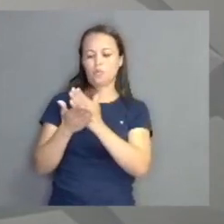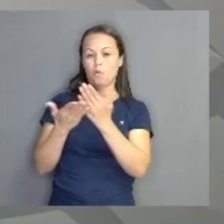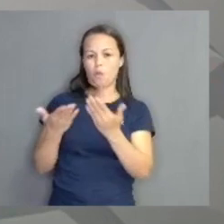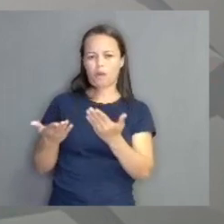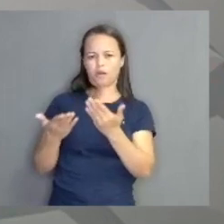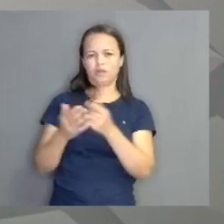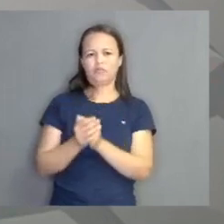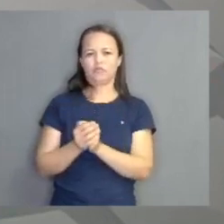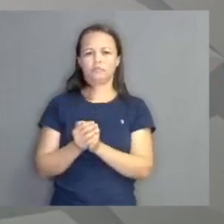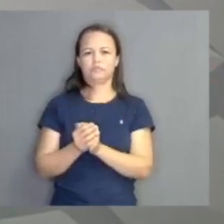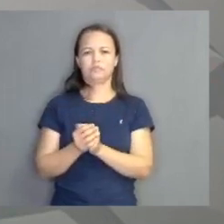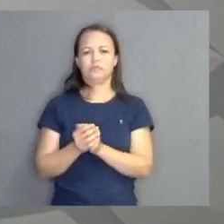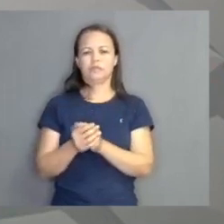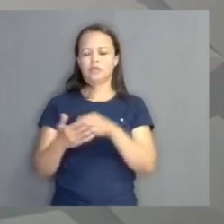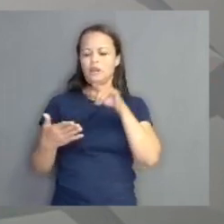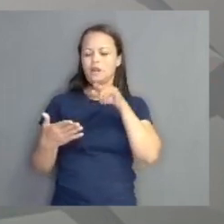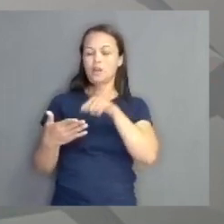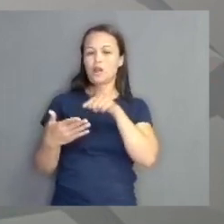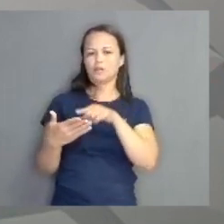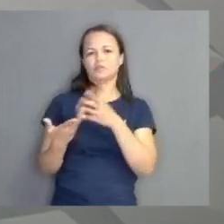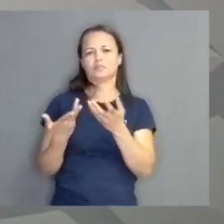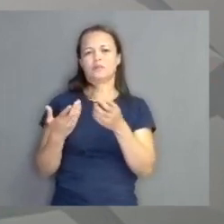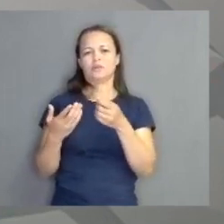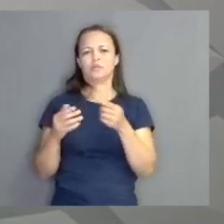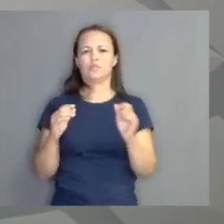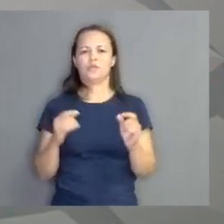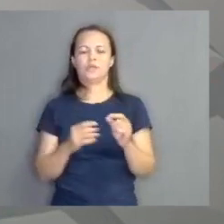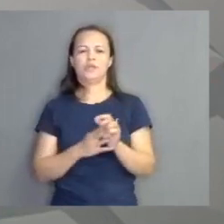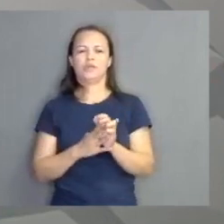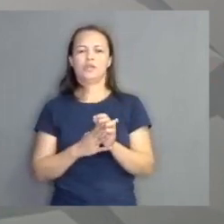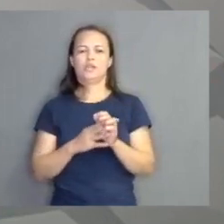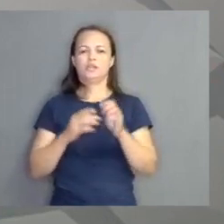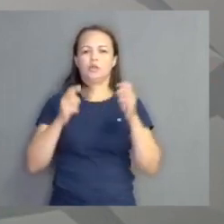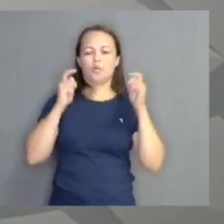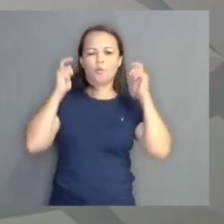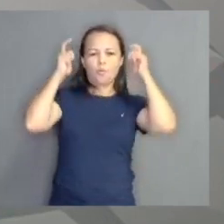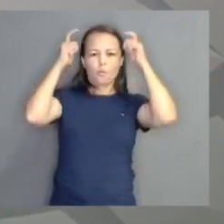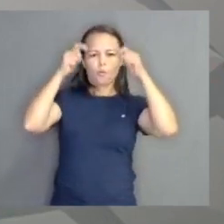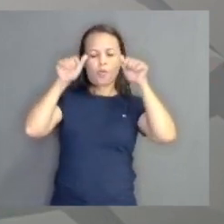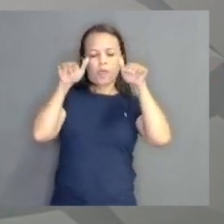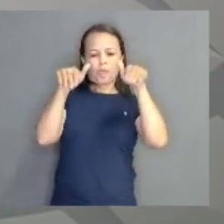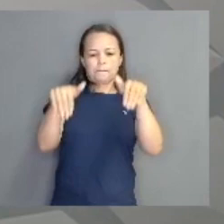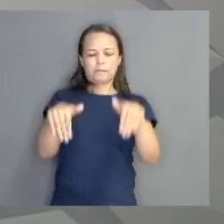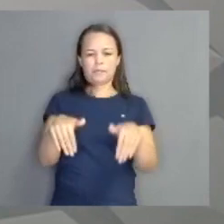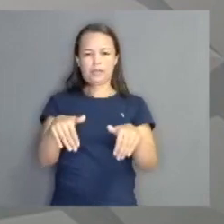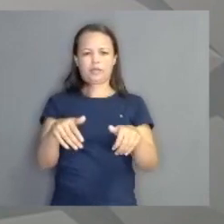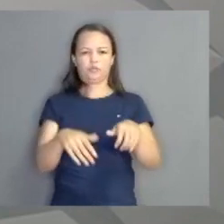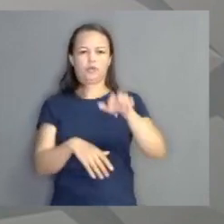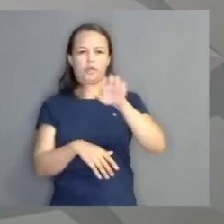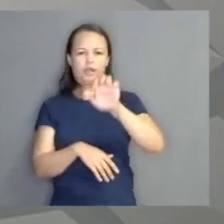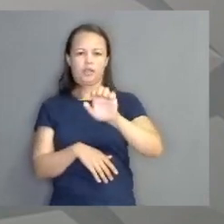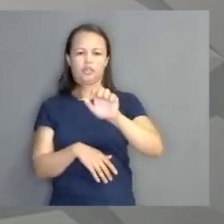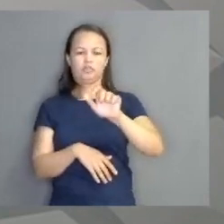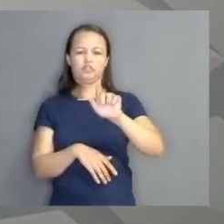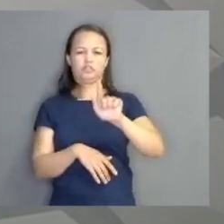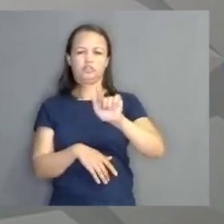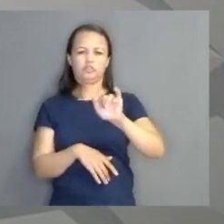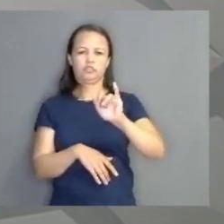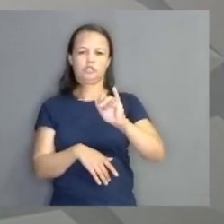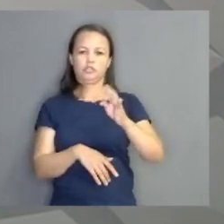antigo império do Egito. Tá? Antigo império egípcio. Referente a 3